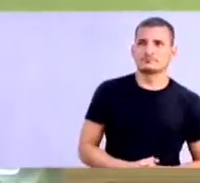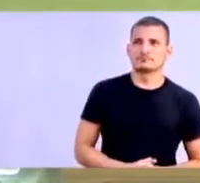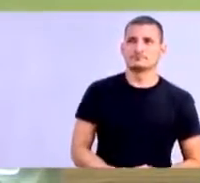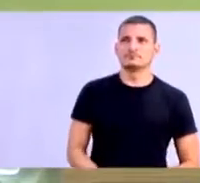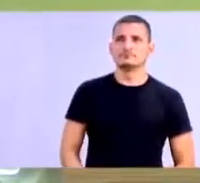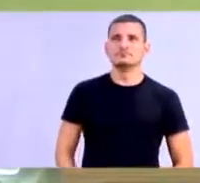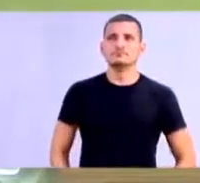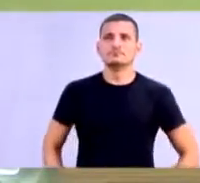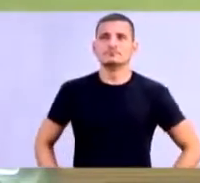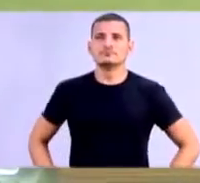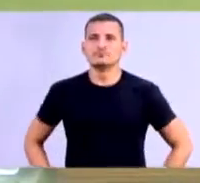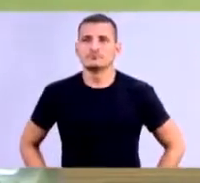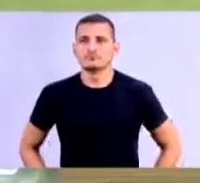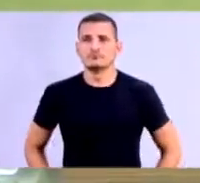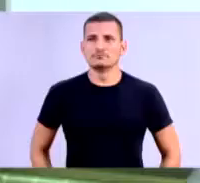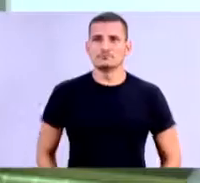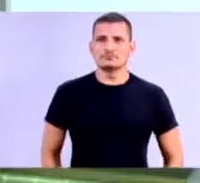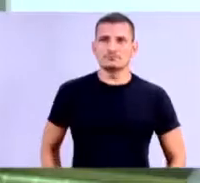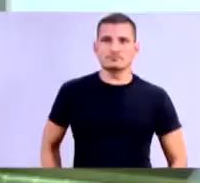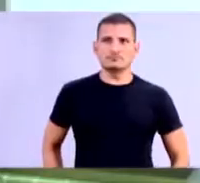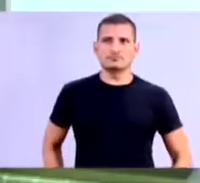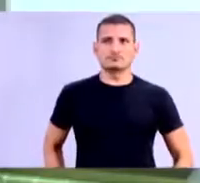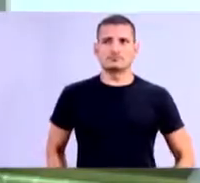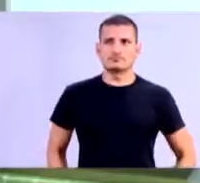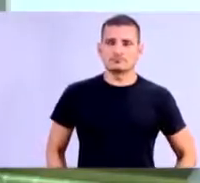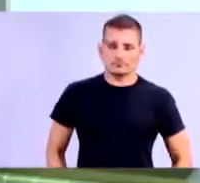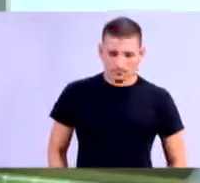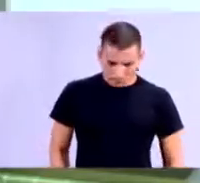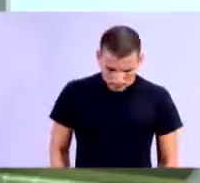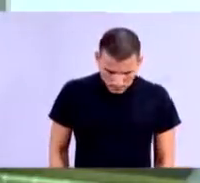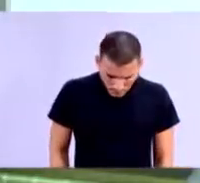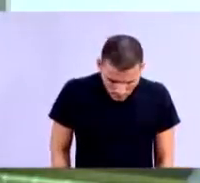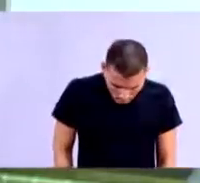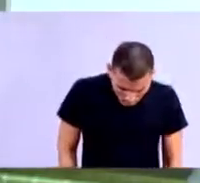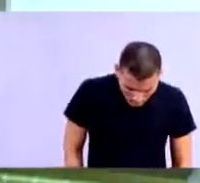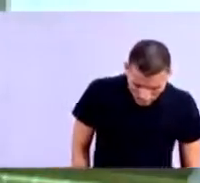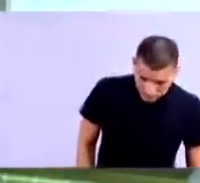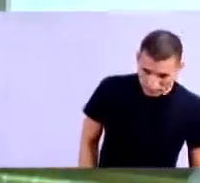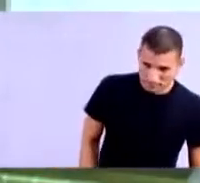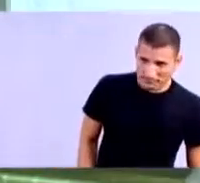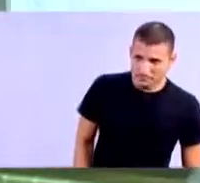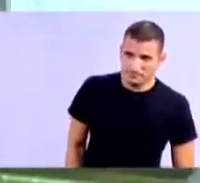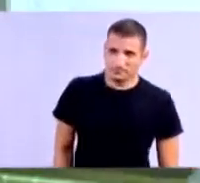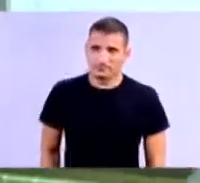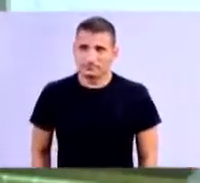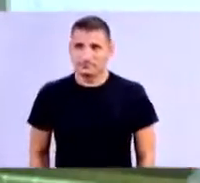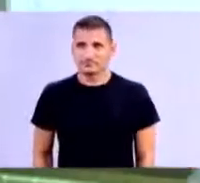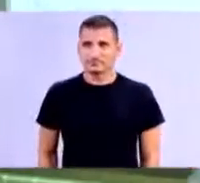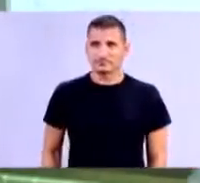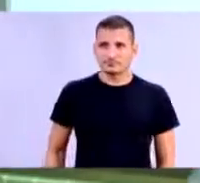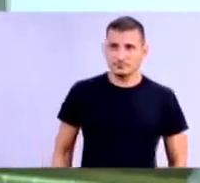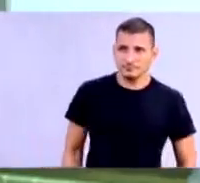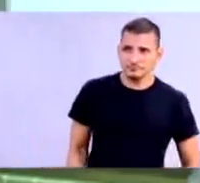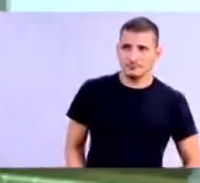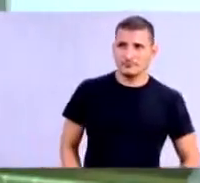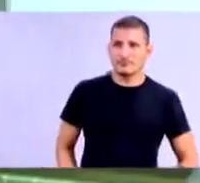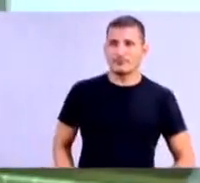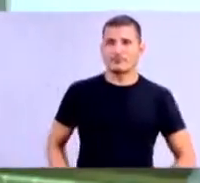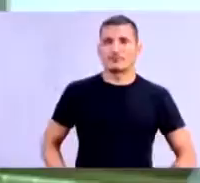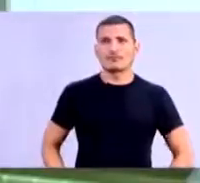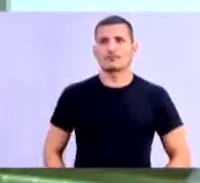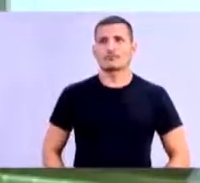é isso. Fechando esse primeiro momento da nossa teleaula, em que nós vimos os diferentes tipos textuais e